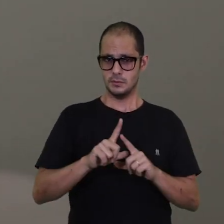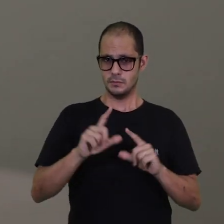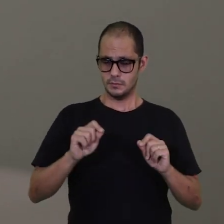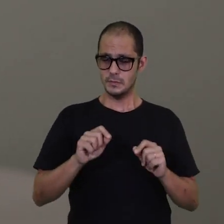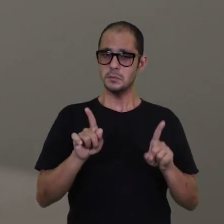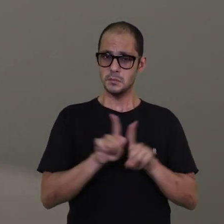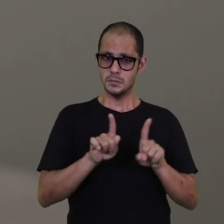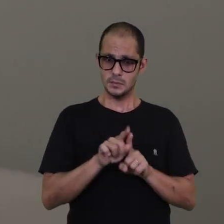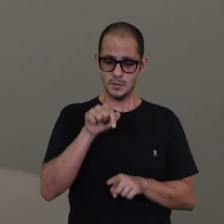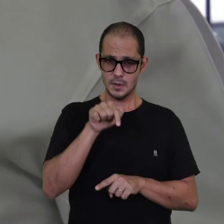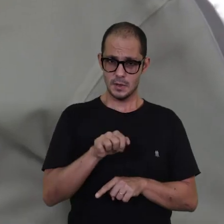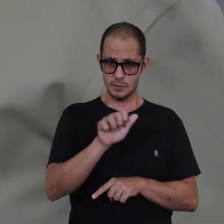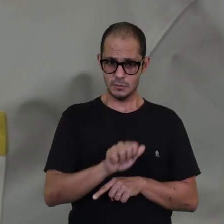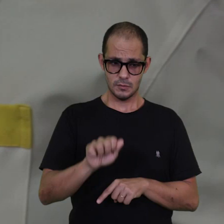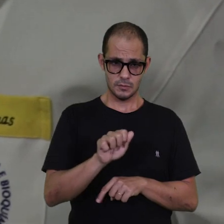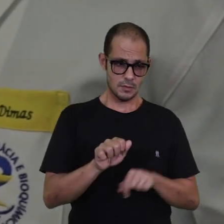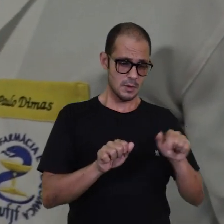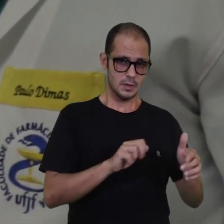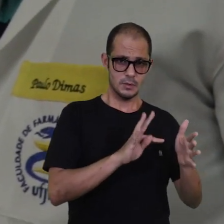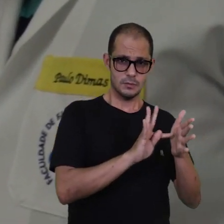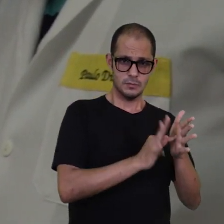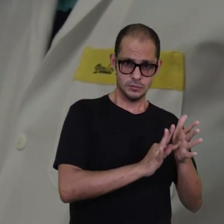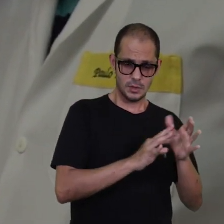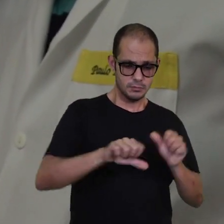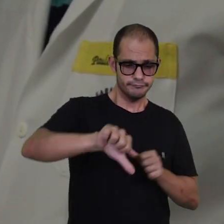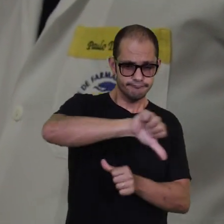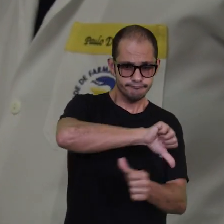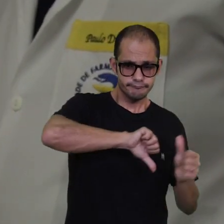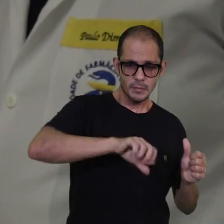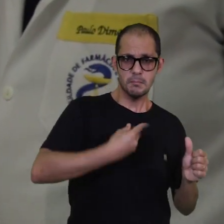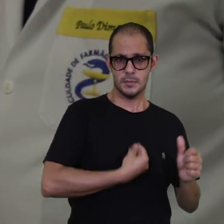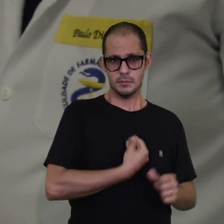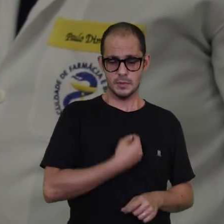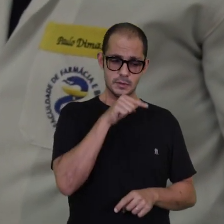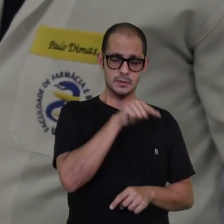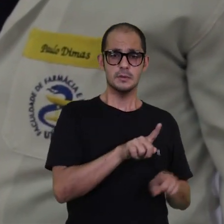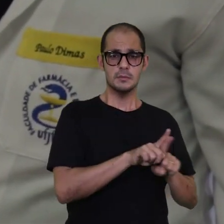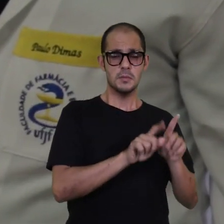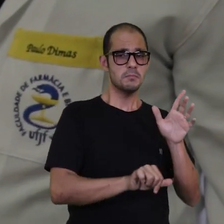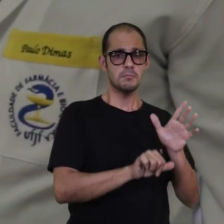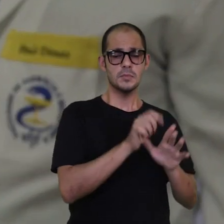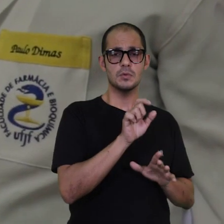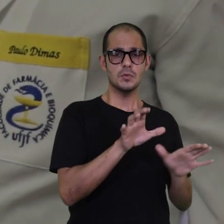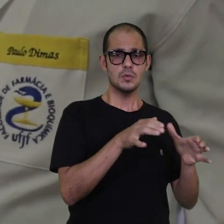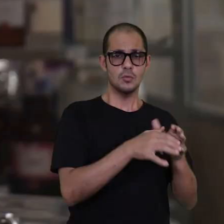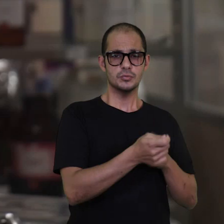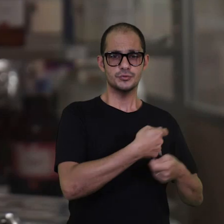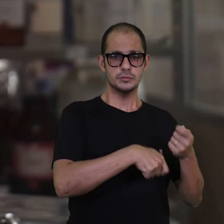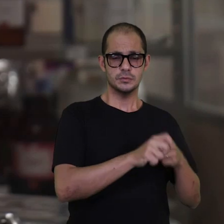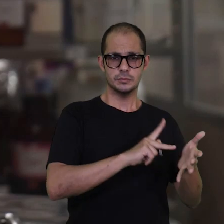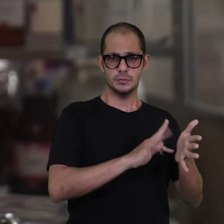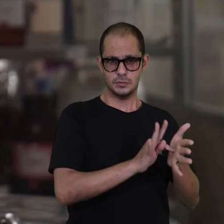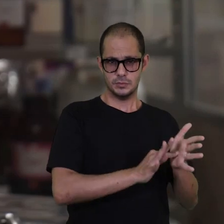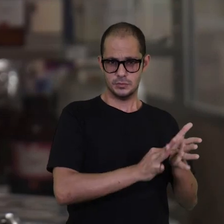Universidade e participei da transformação do que foi a Associação de Servidores para sindicato e também participei da primeira